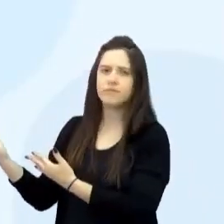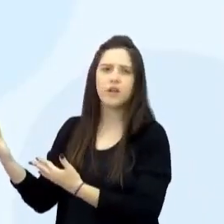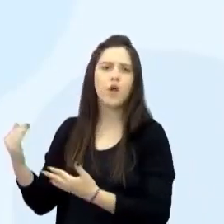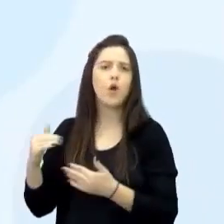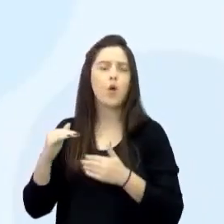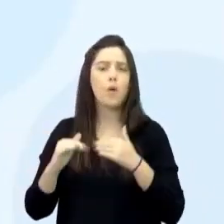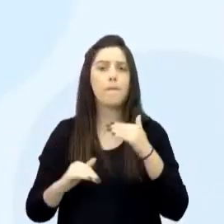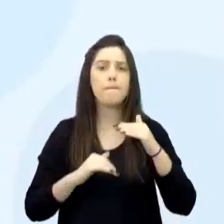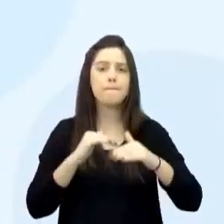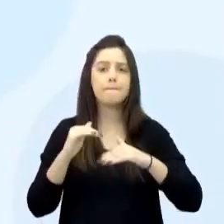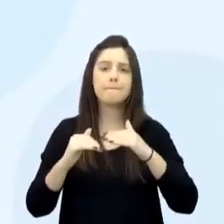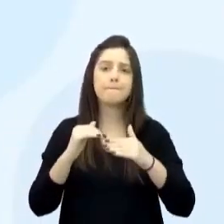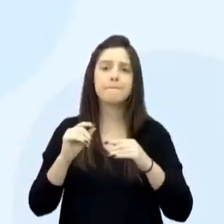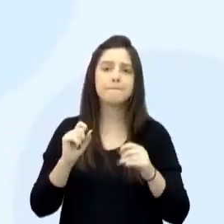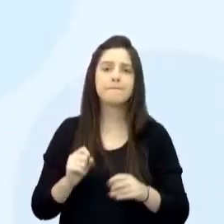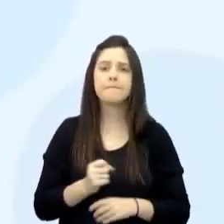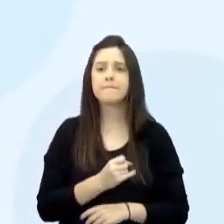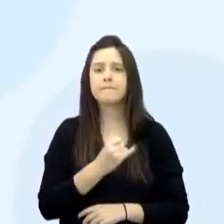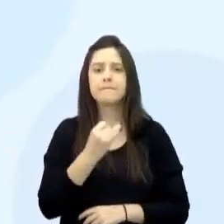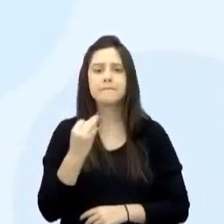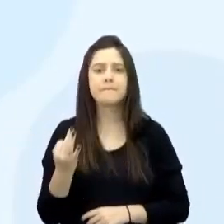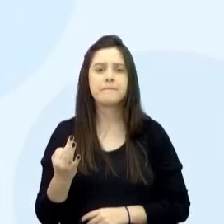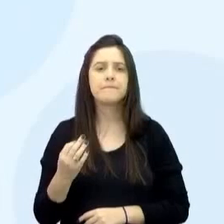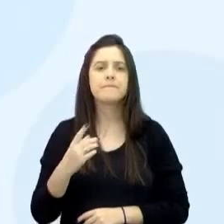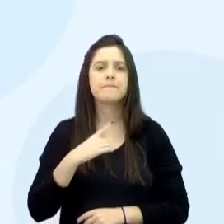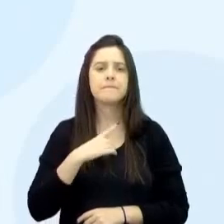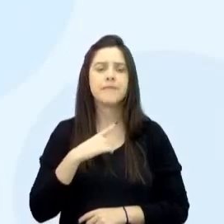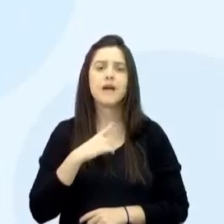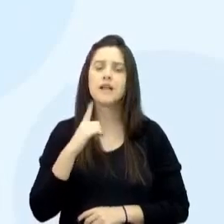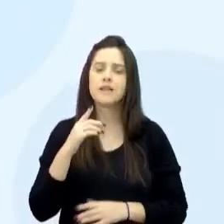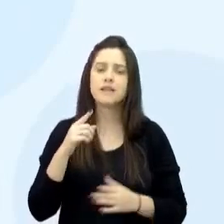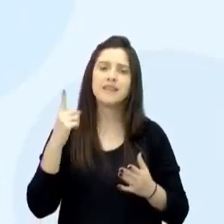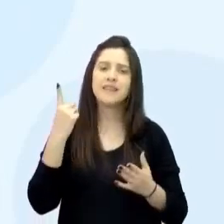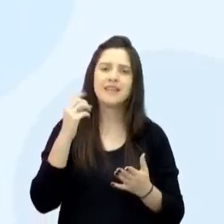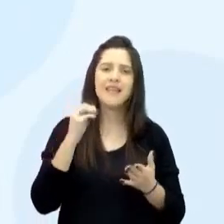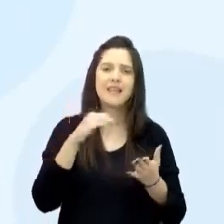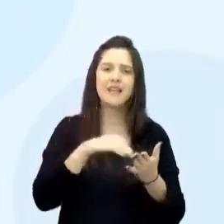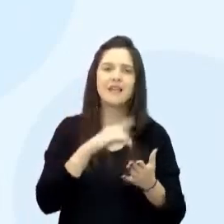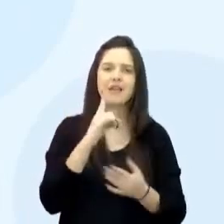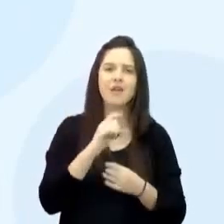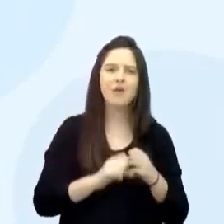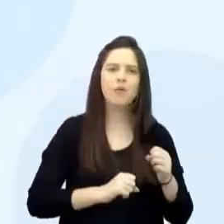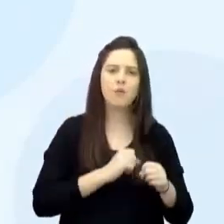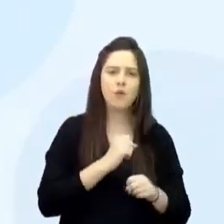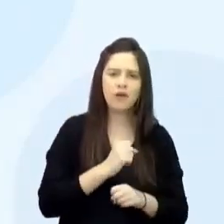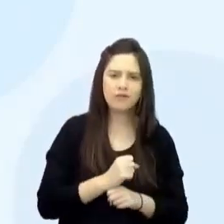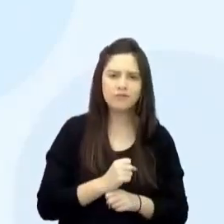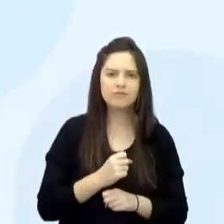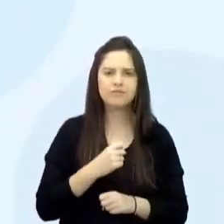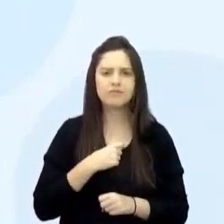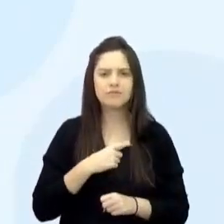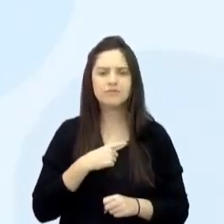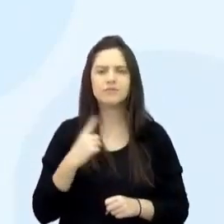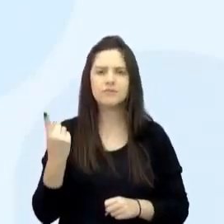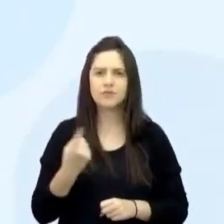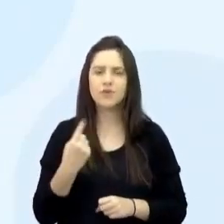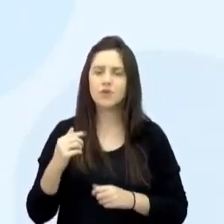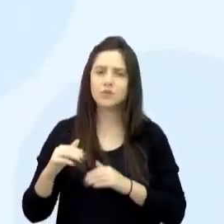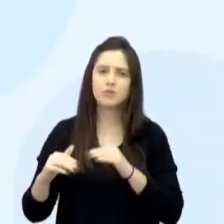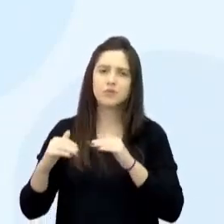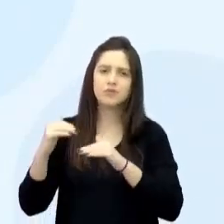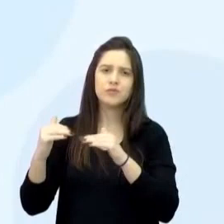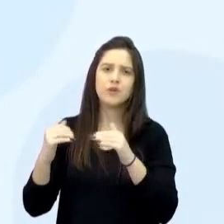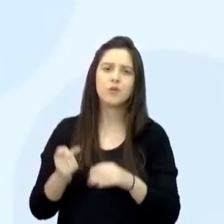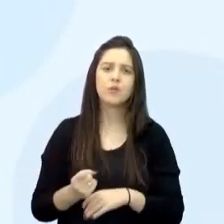pegada hídrica, tá? Então aqui nós temos a pegada hídrica somando água direta e indireta aqui no nosso processo. Então